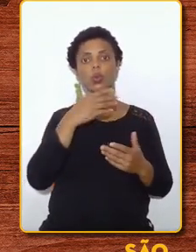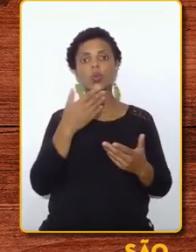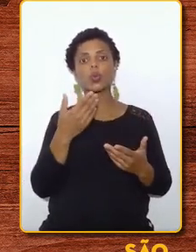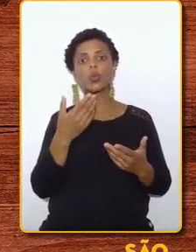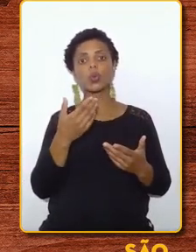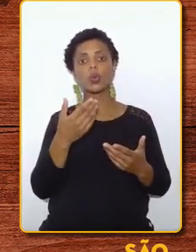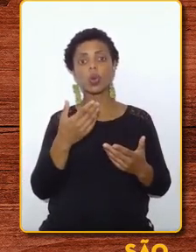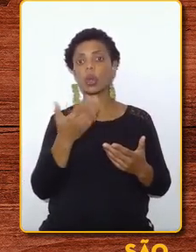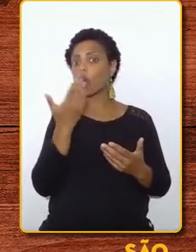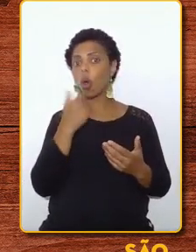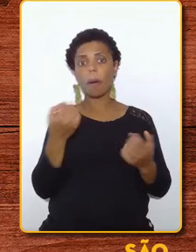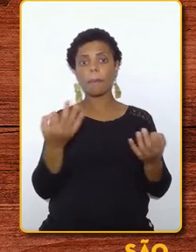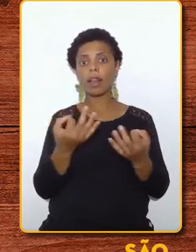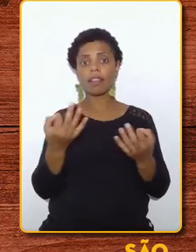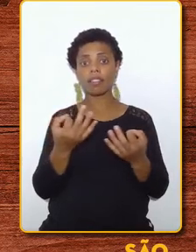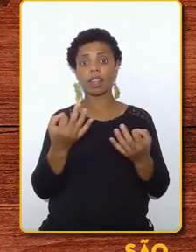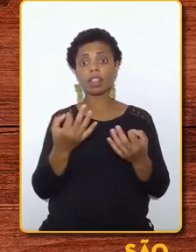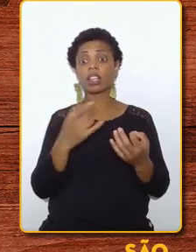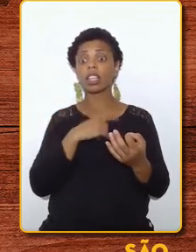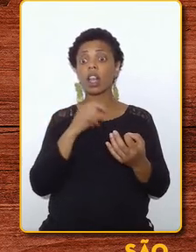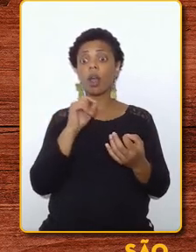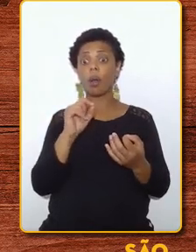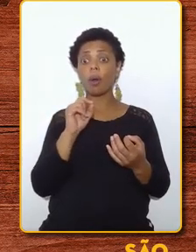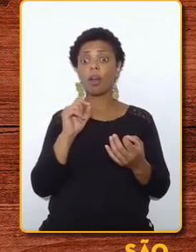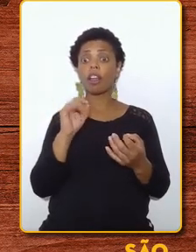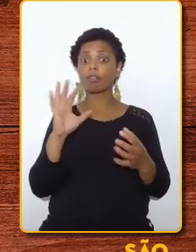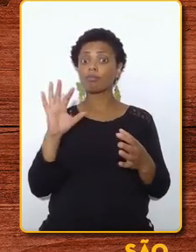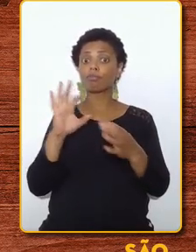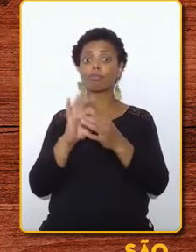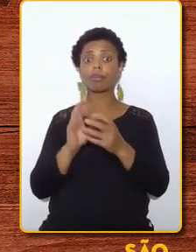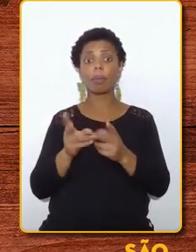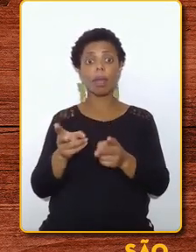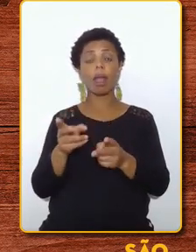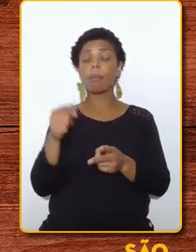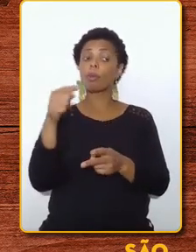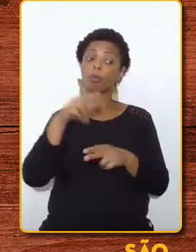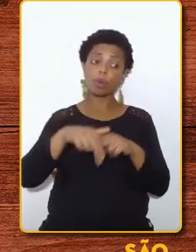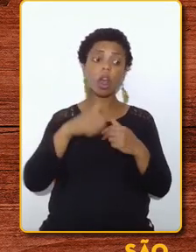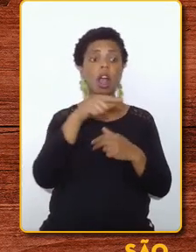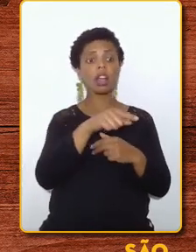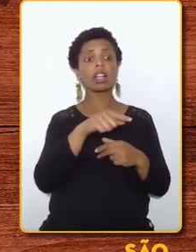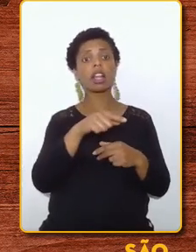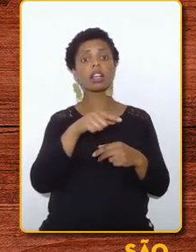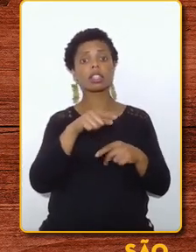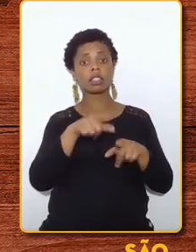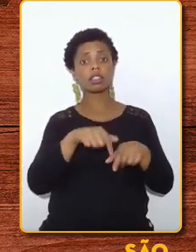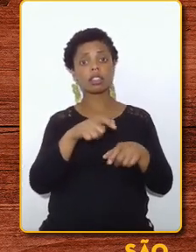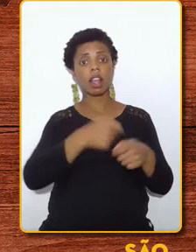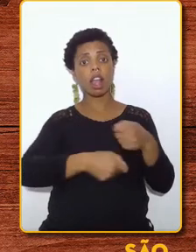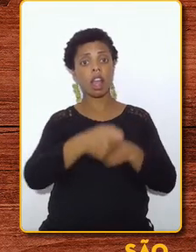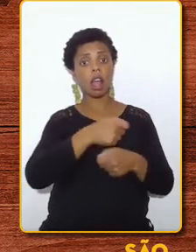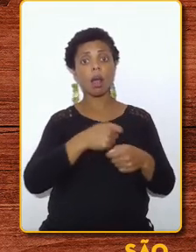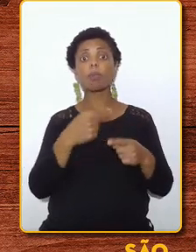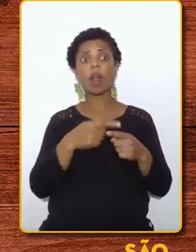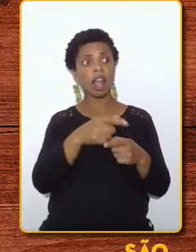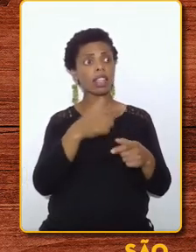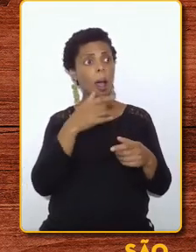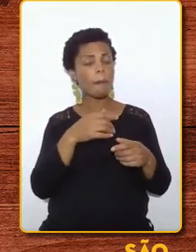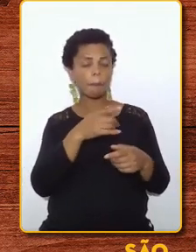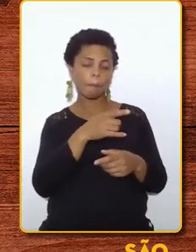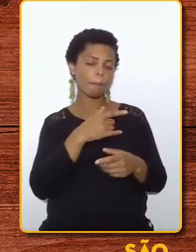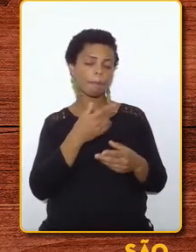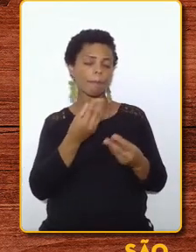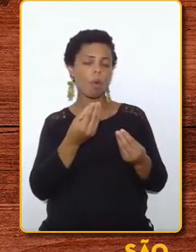medida associada a essa produção do agronegócio. Porque esse monte de porcaria é feito do quê, gente? Esse monte de